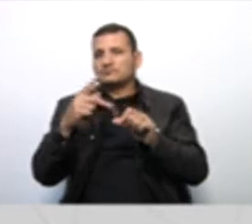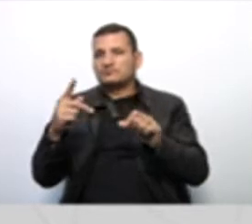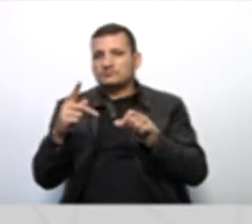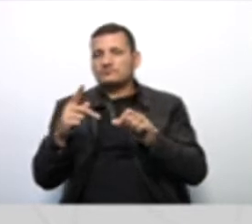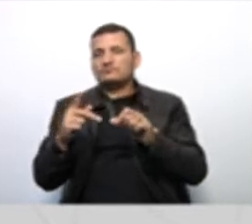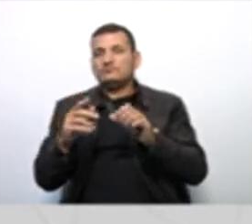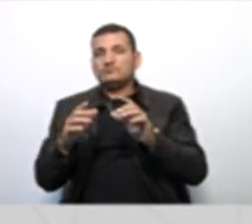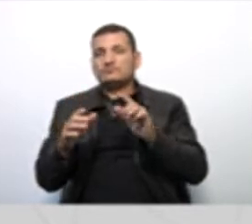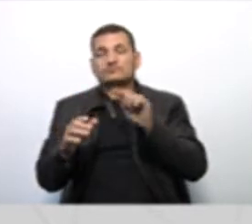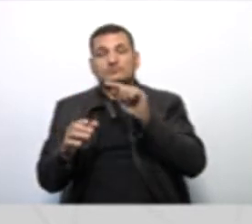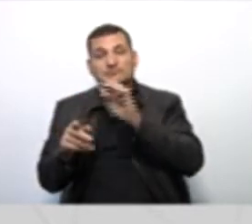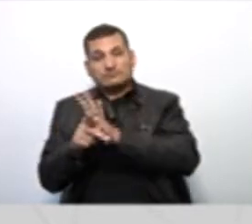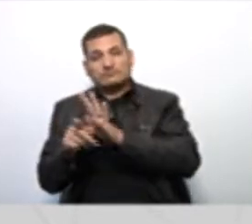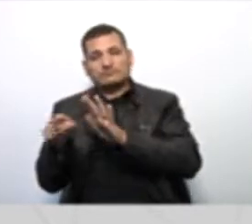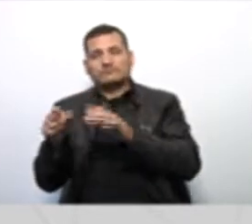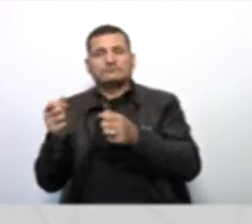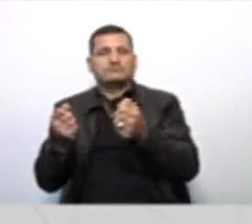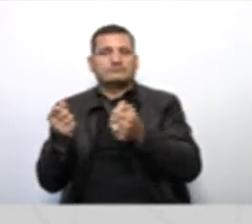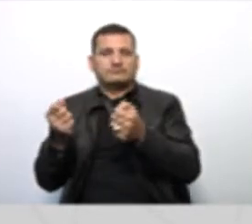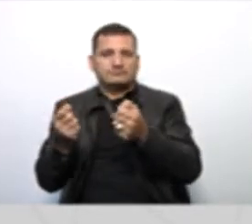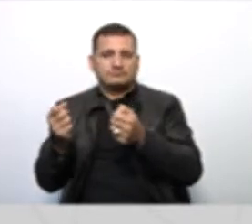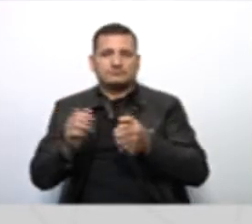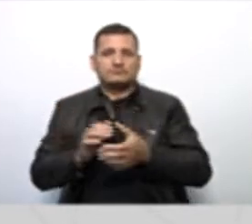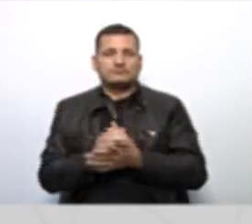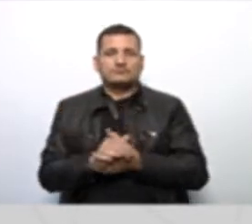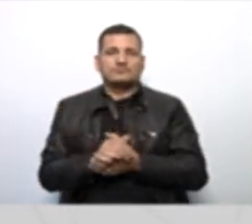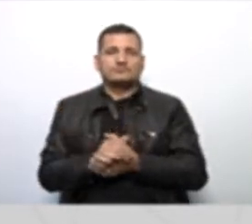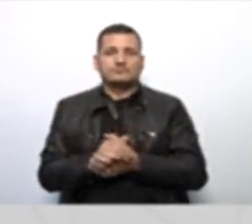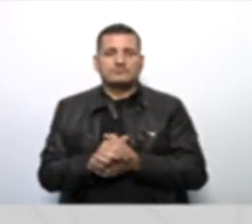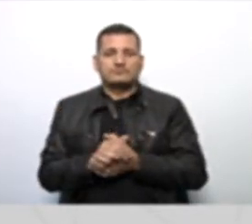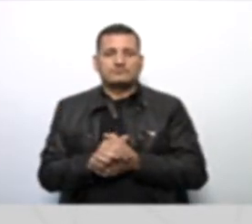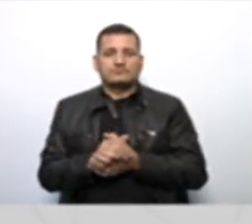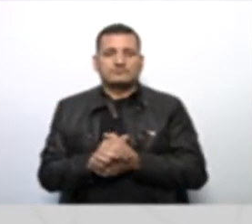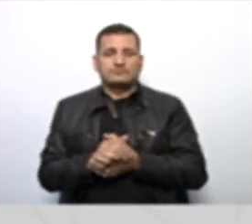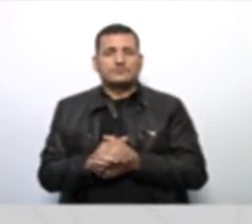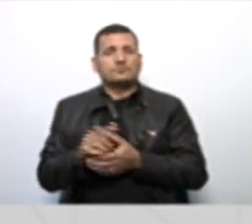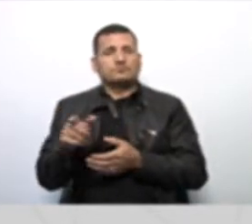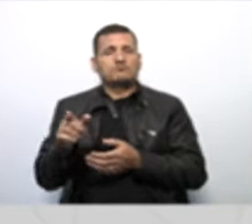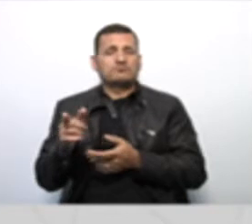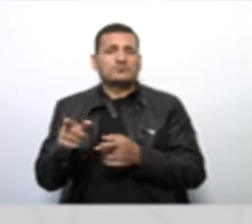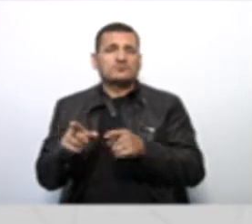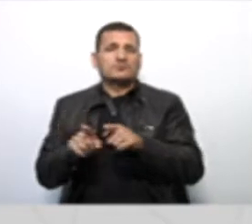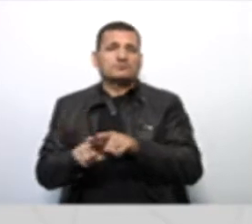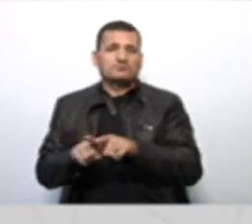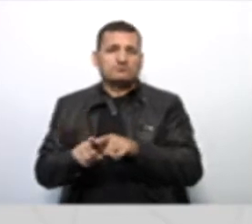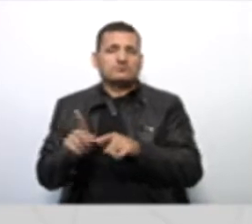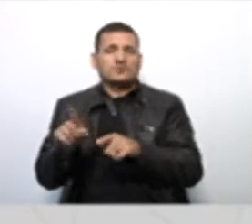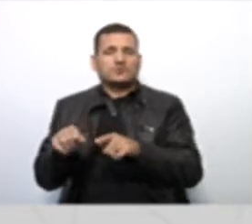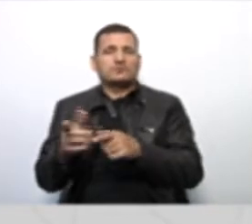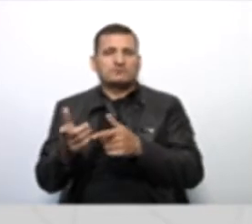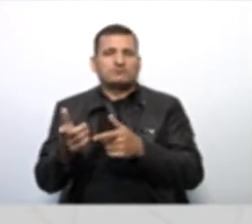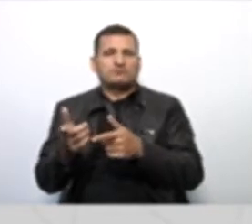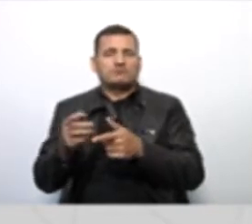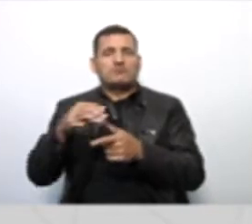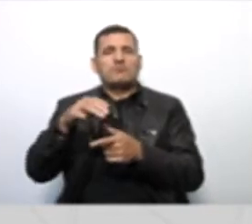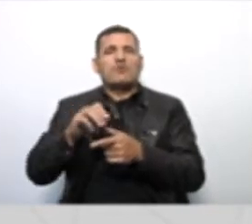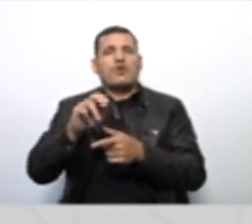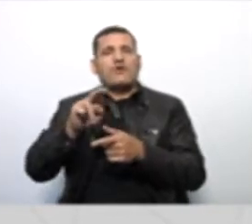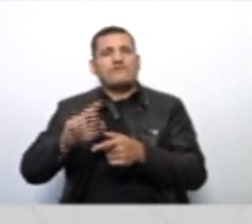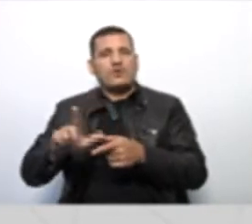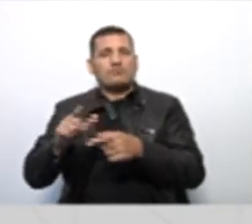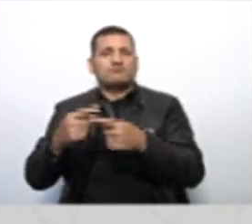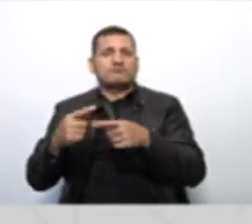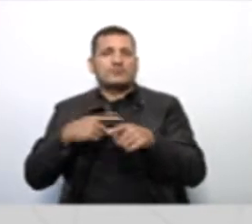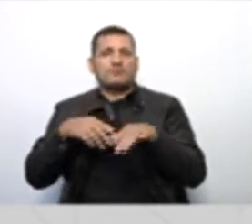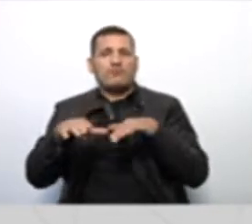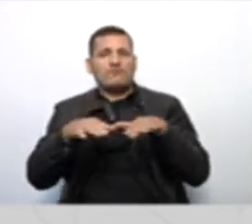para carros. E ele é praticamente um dispositivo móvel, que o carro ele se locomove, né, mexe, vai